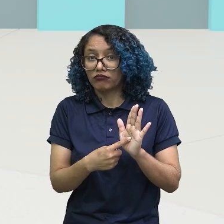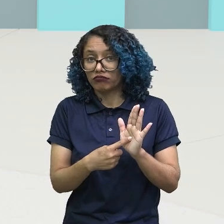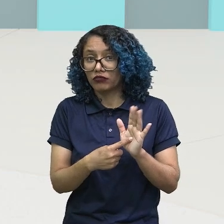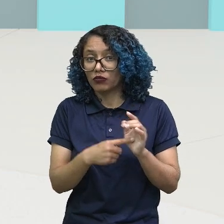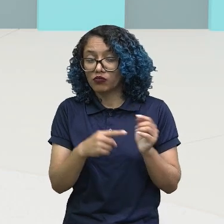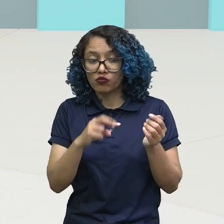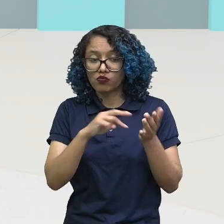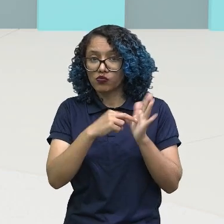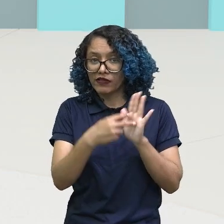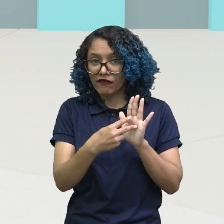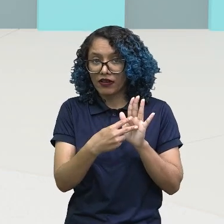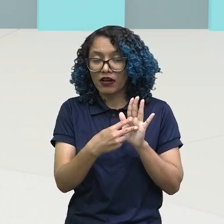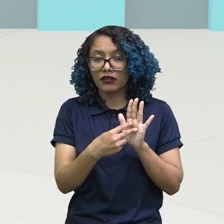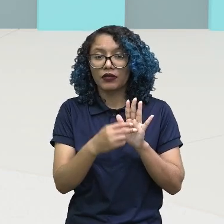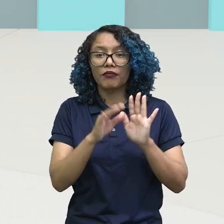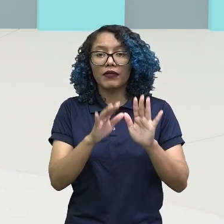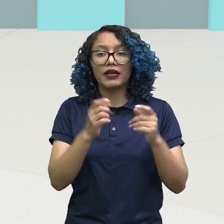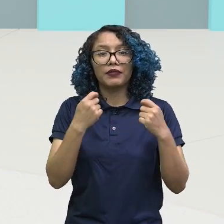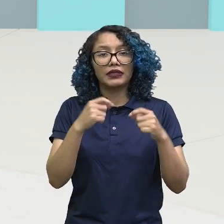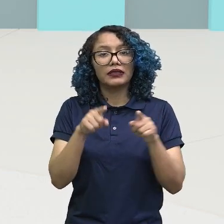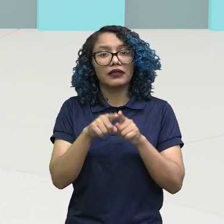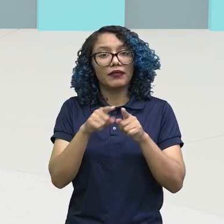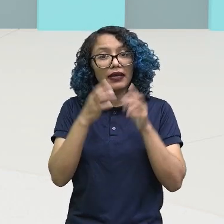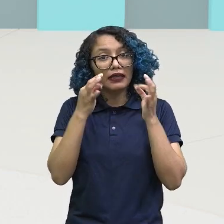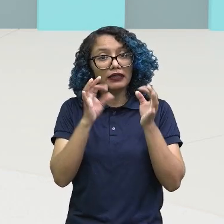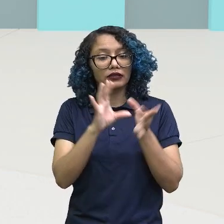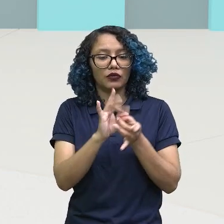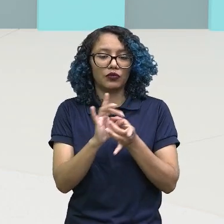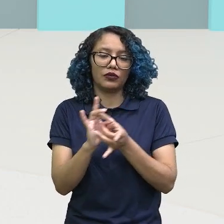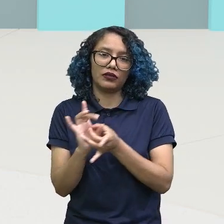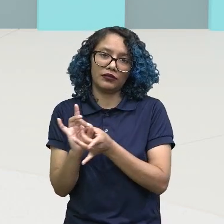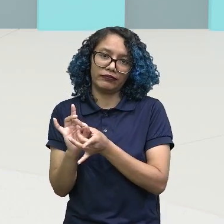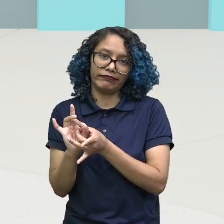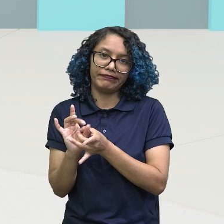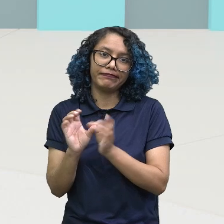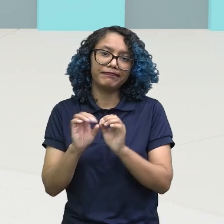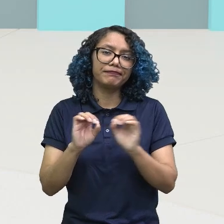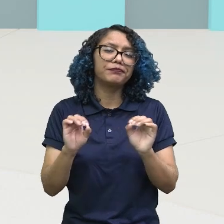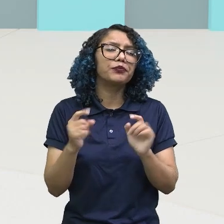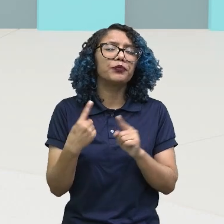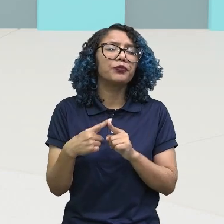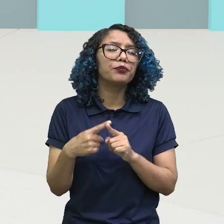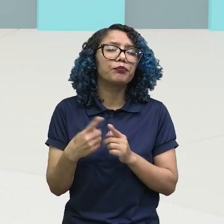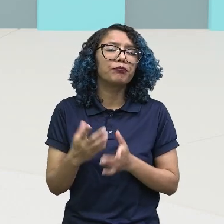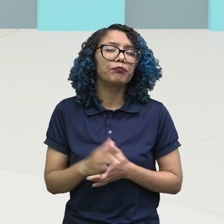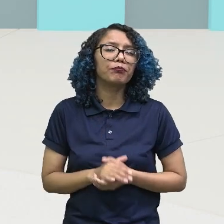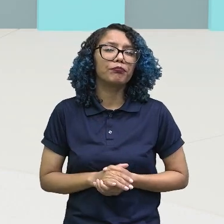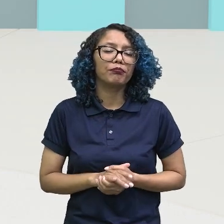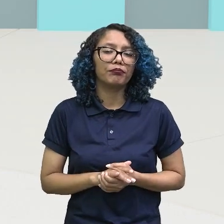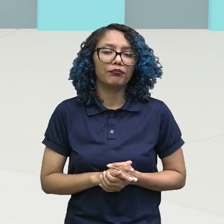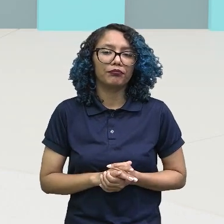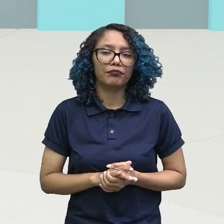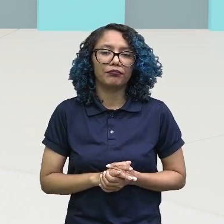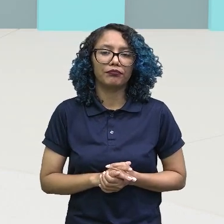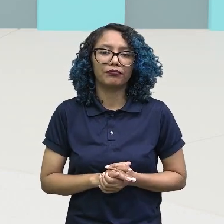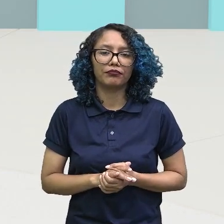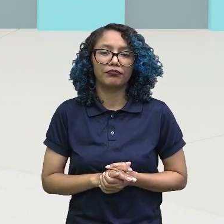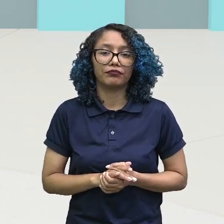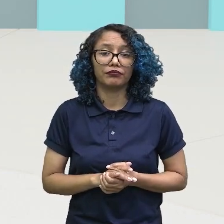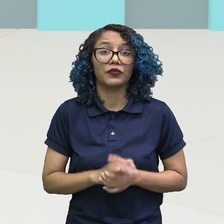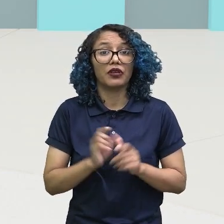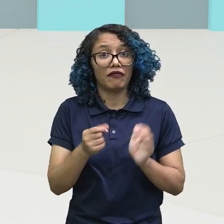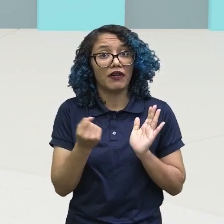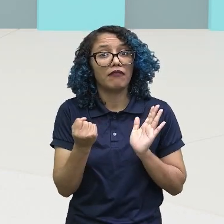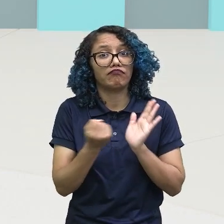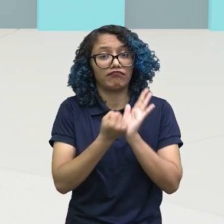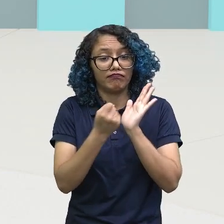a gente tem que prestar atenção no contexto da oração, tá? Porque ela vai estar marcando apenas, mas a gente tem